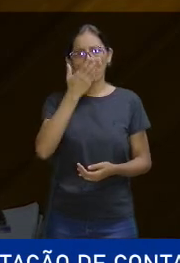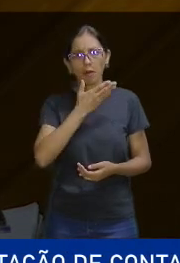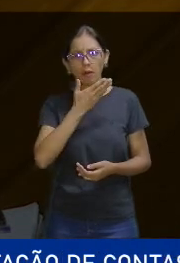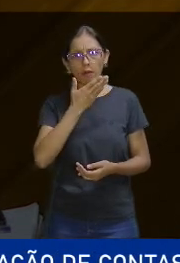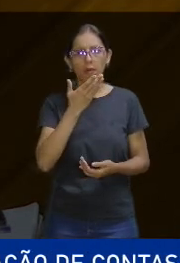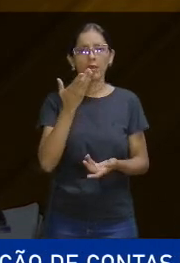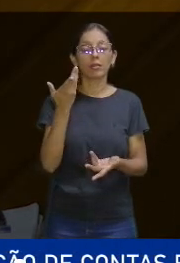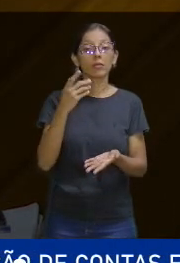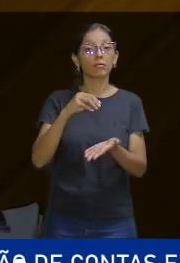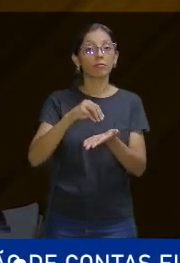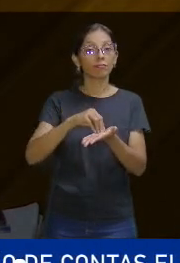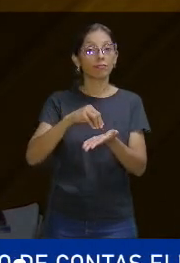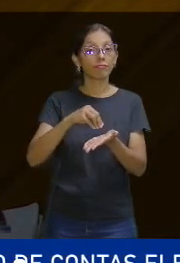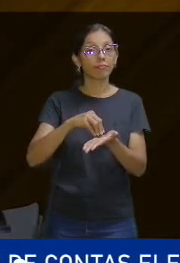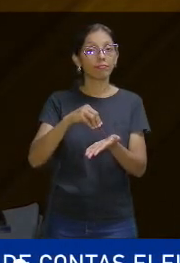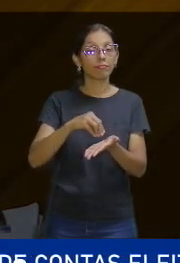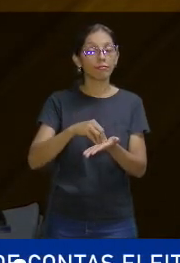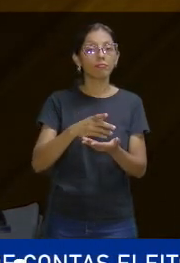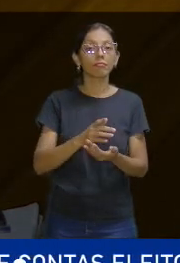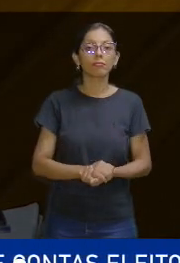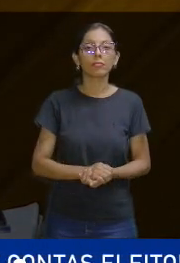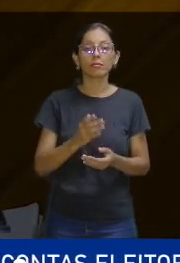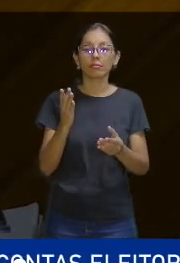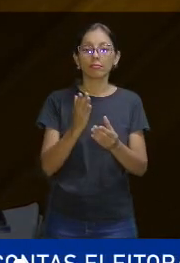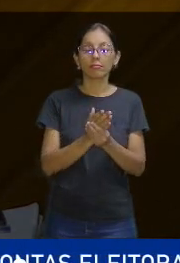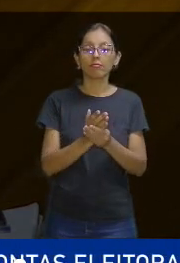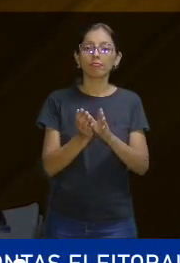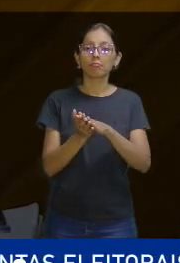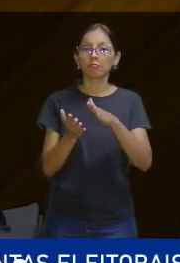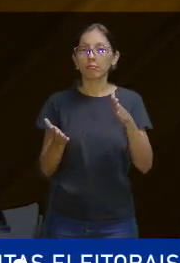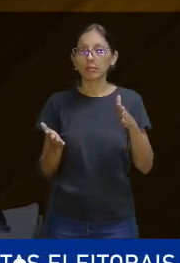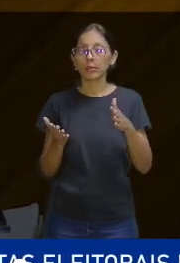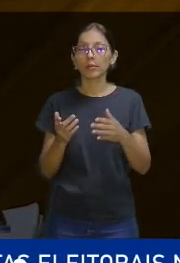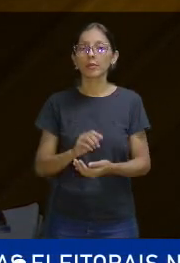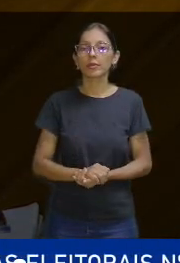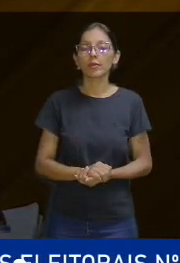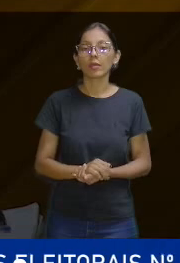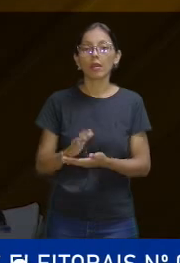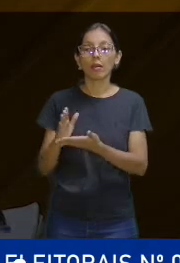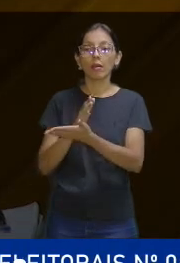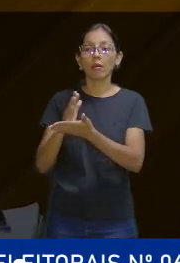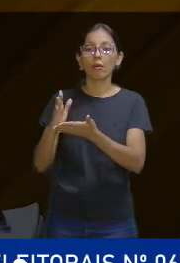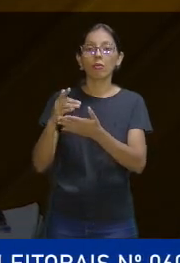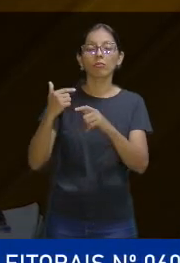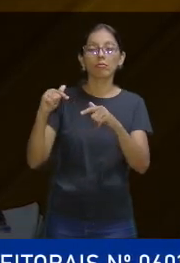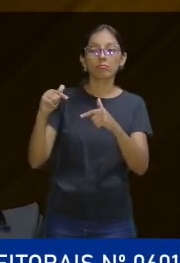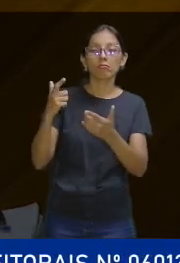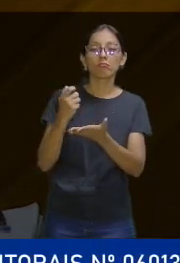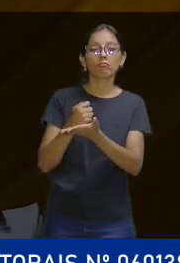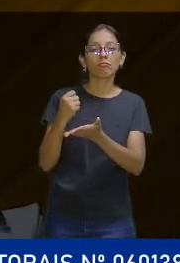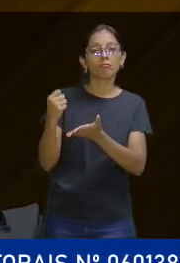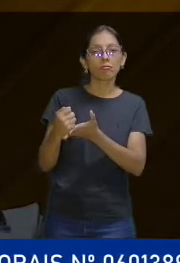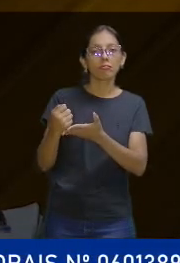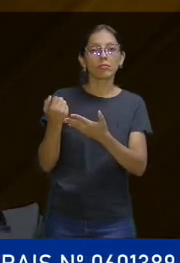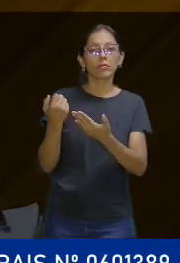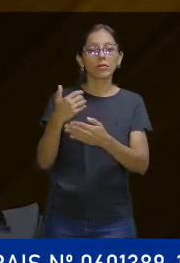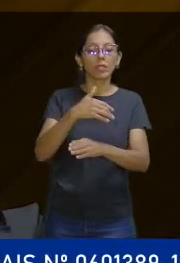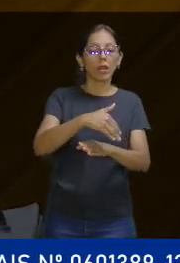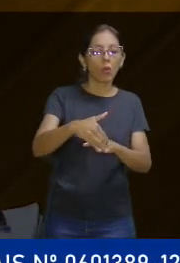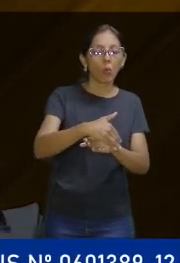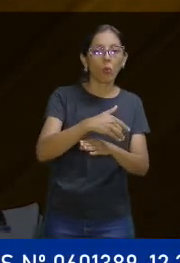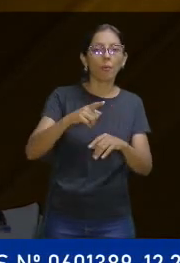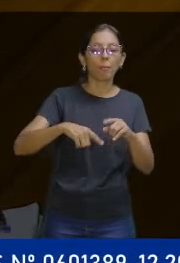autos de contratação de despesa com militância e militância de rua para entrega deste